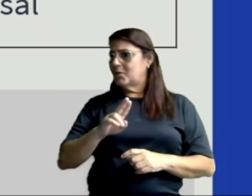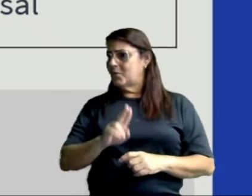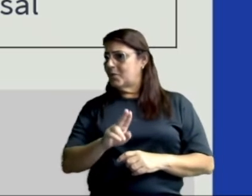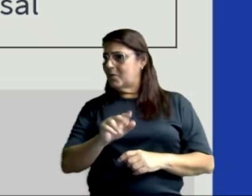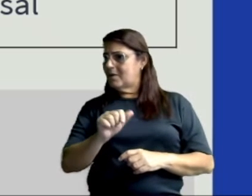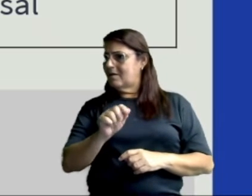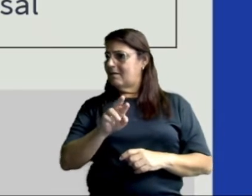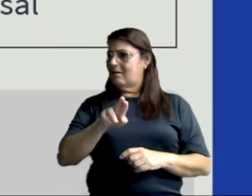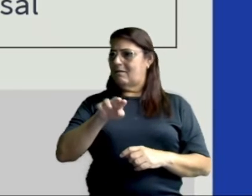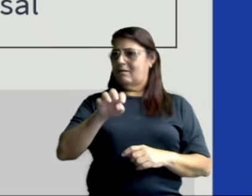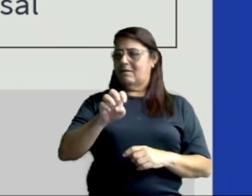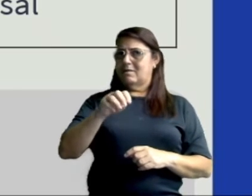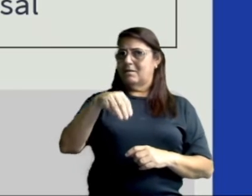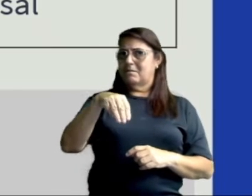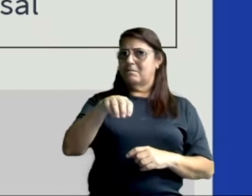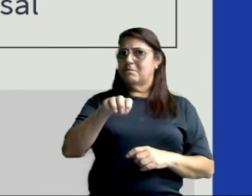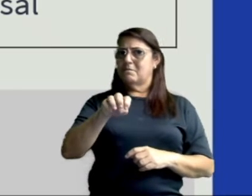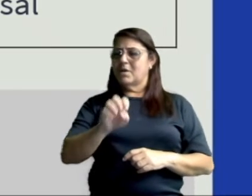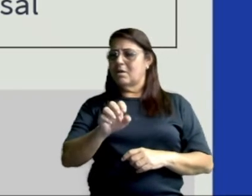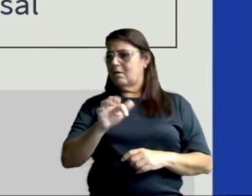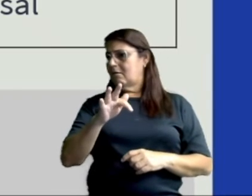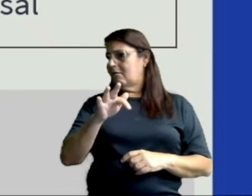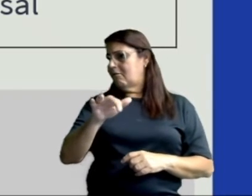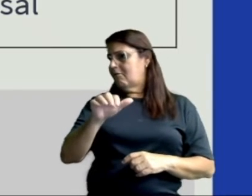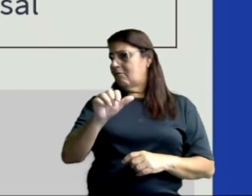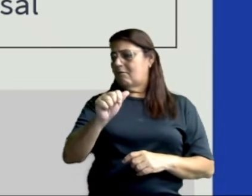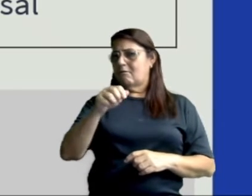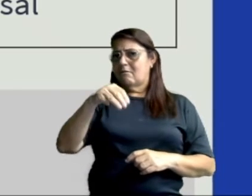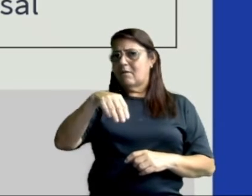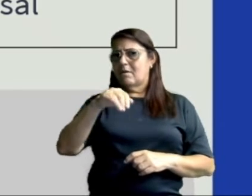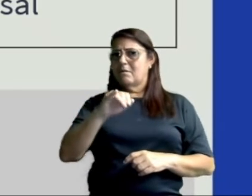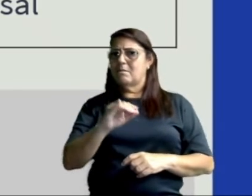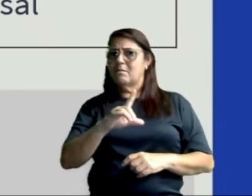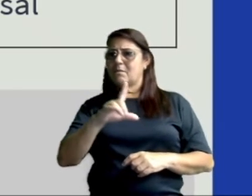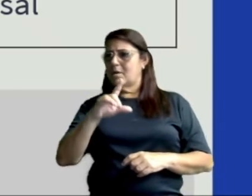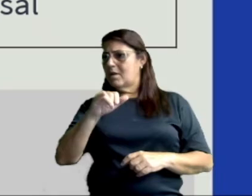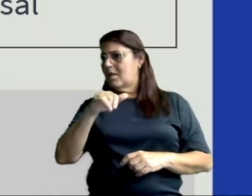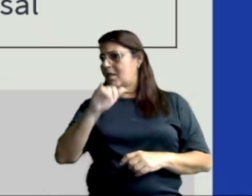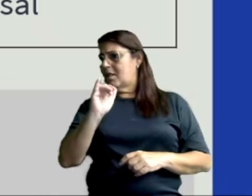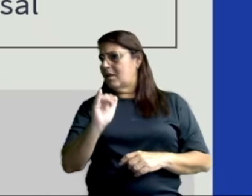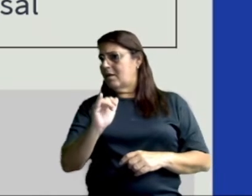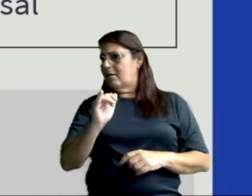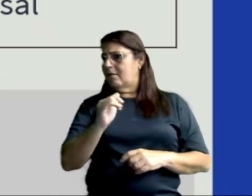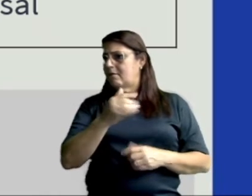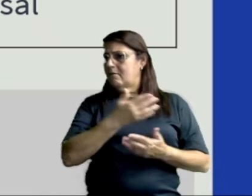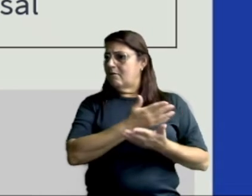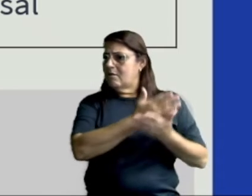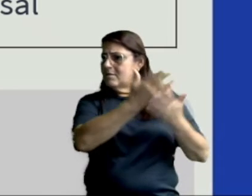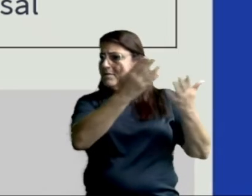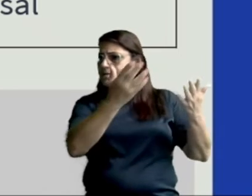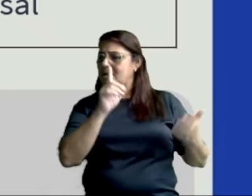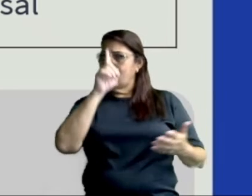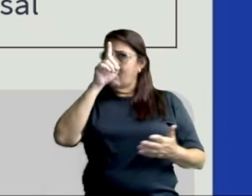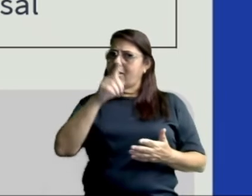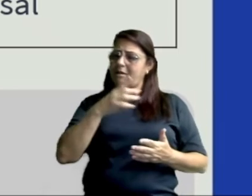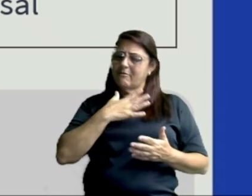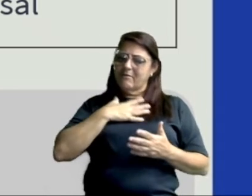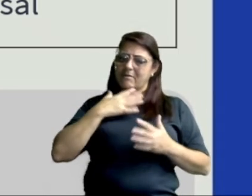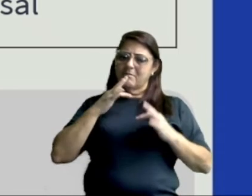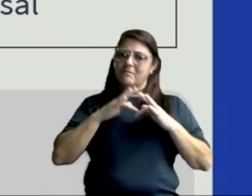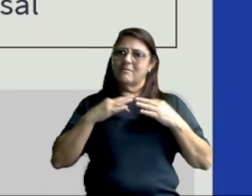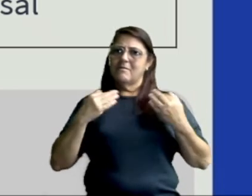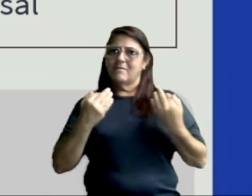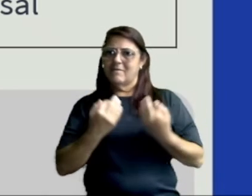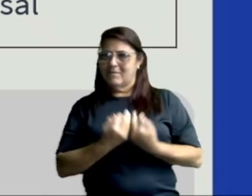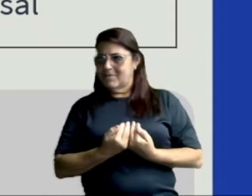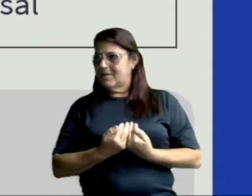do plural, they are a beautiful couple, ou seja, eles são um bonito casal. Então,